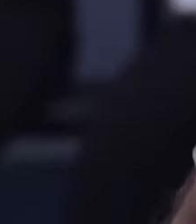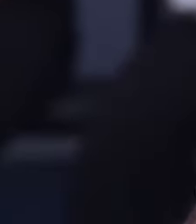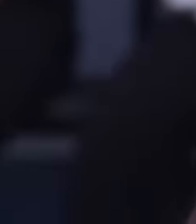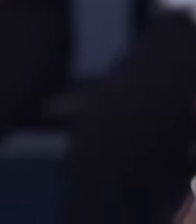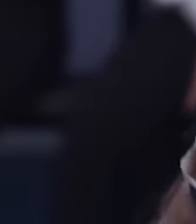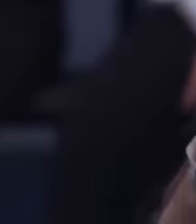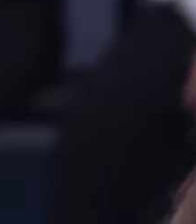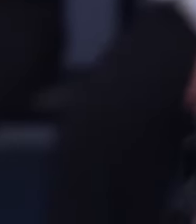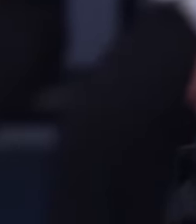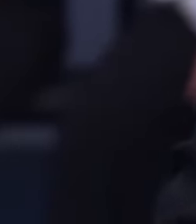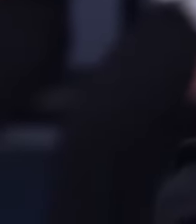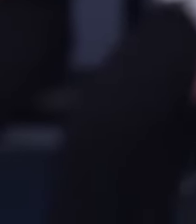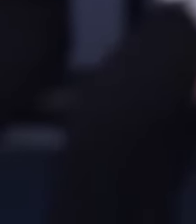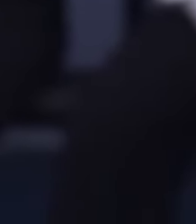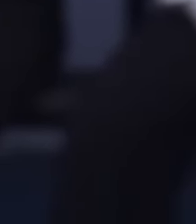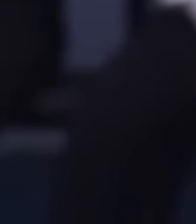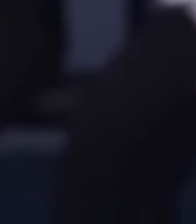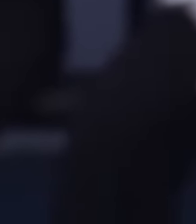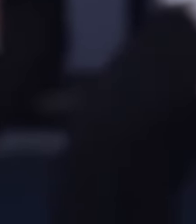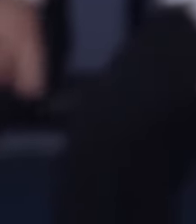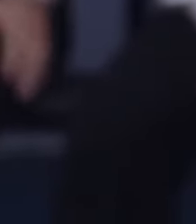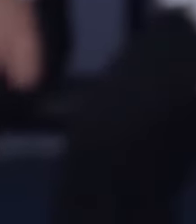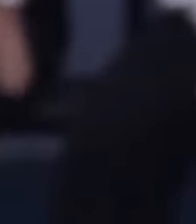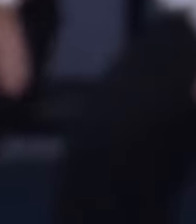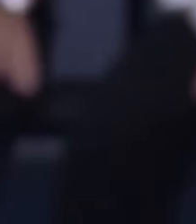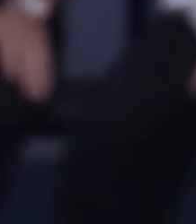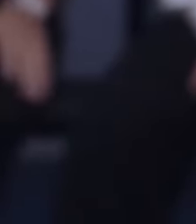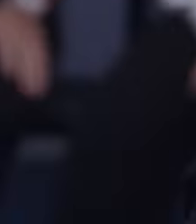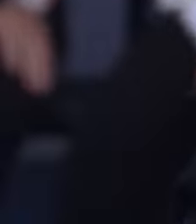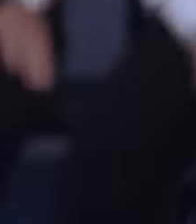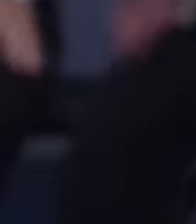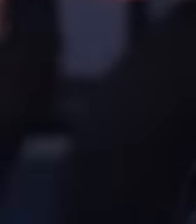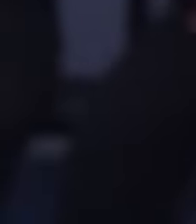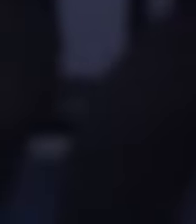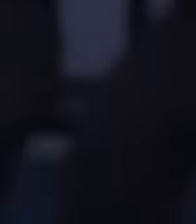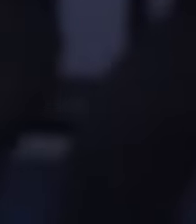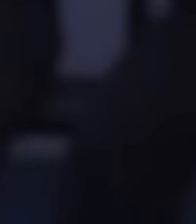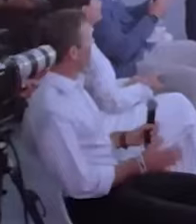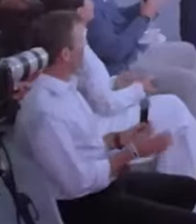ganhar todas as nações e pessoas do mundo inteiro. Então é isso.